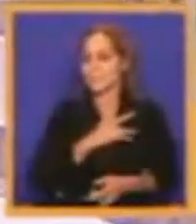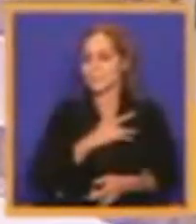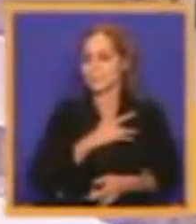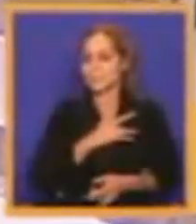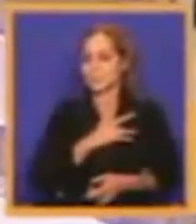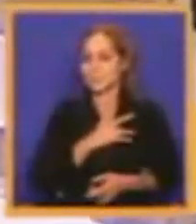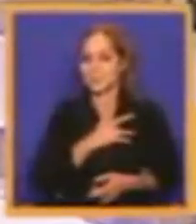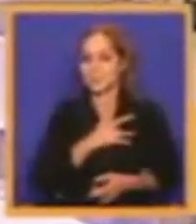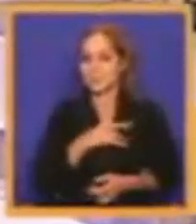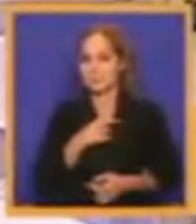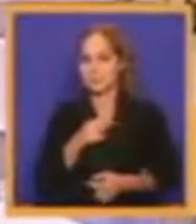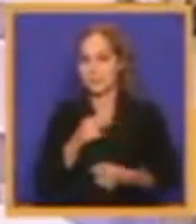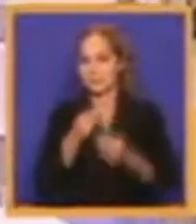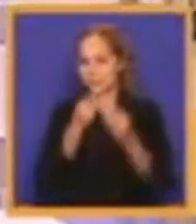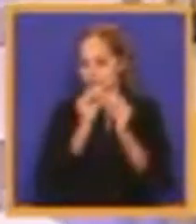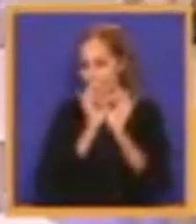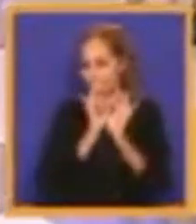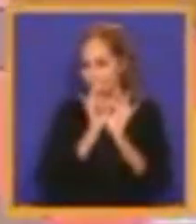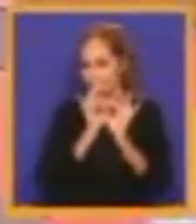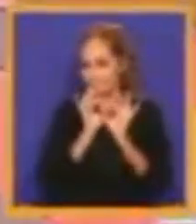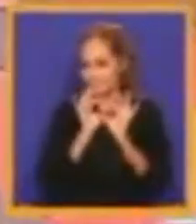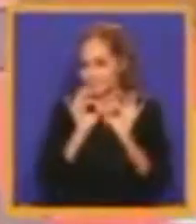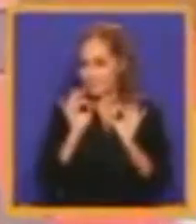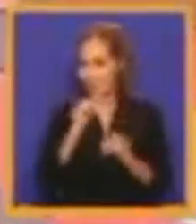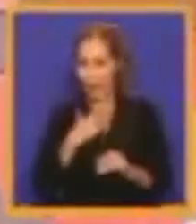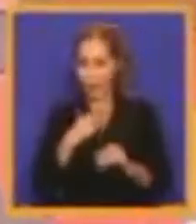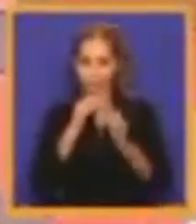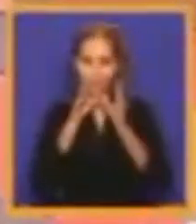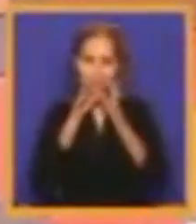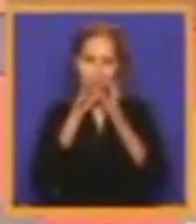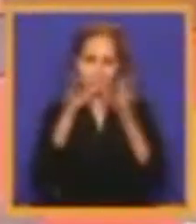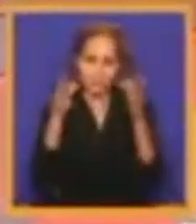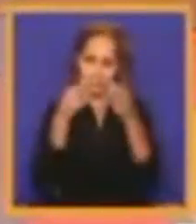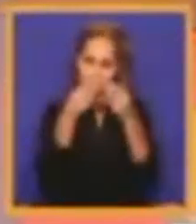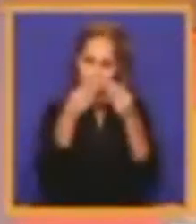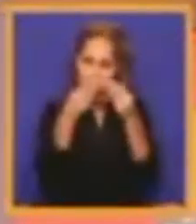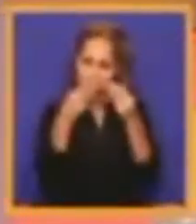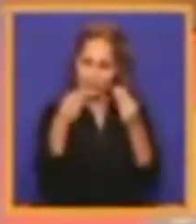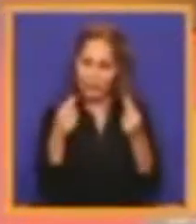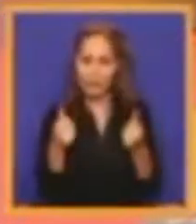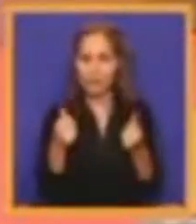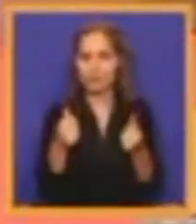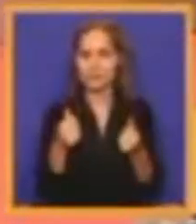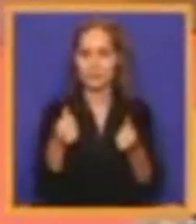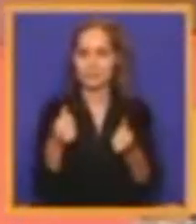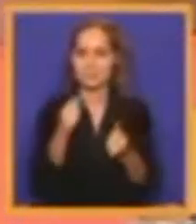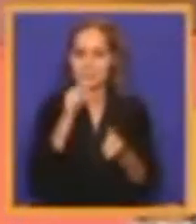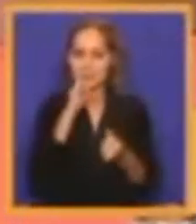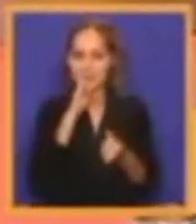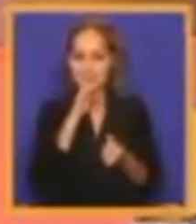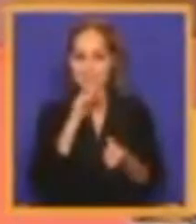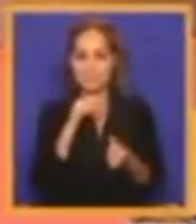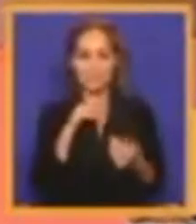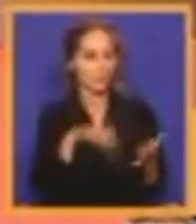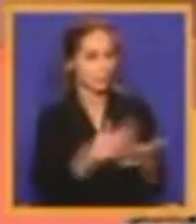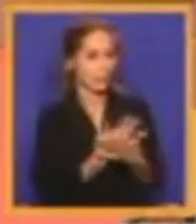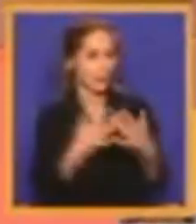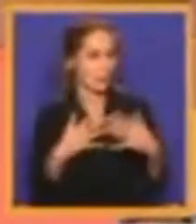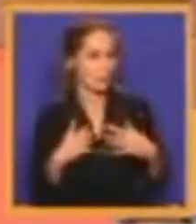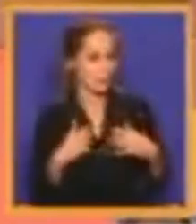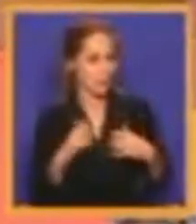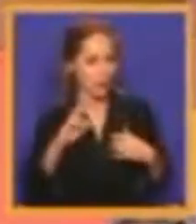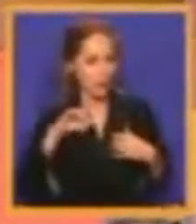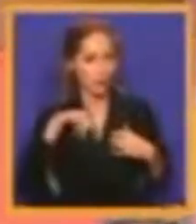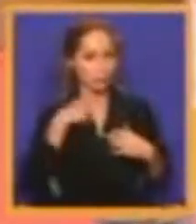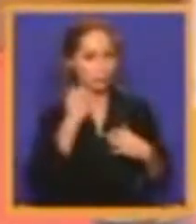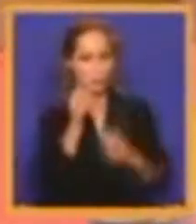São seres requintados, gostam de dizer as coisas de uma certa maneira. Quer dizer, se servissem este bacalhau, depois serviam